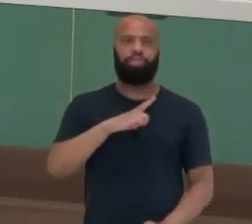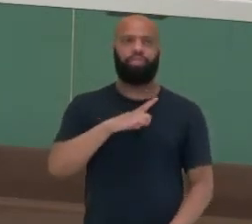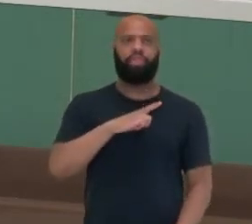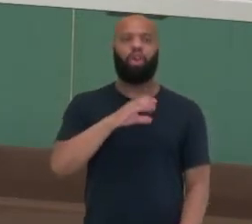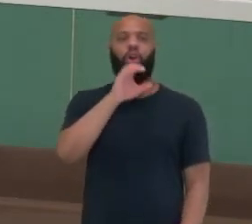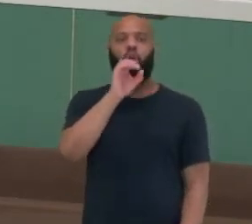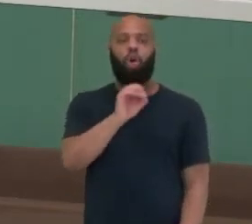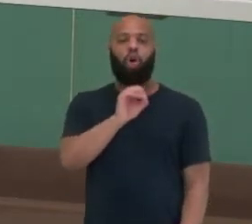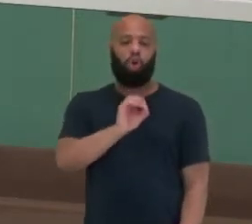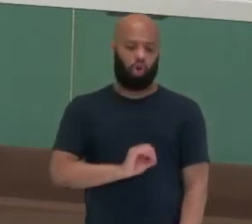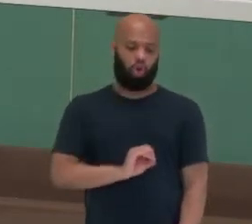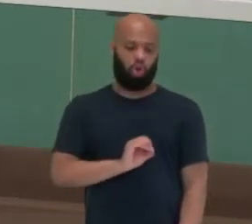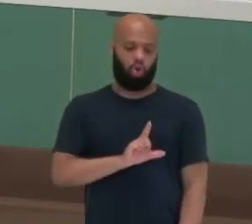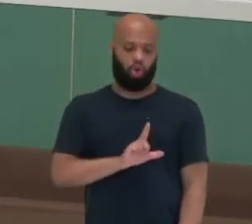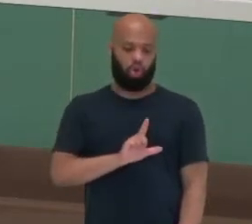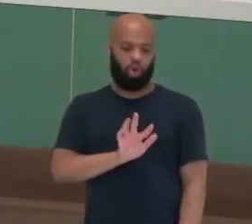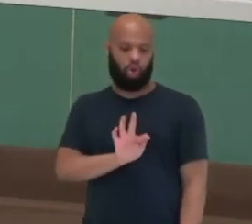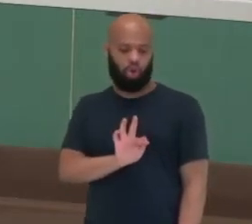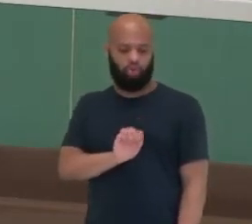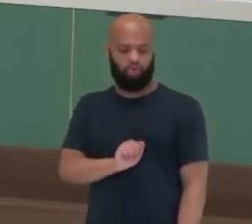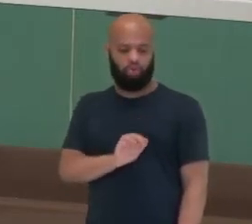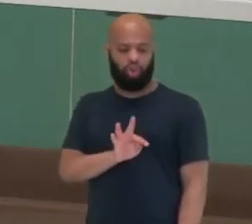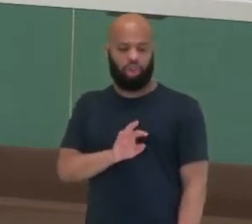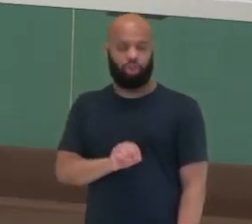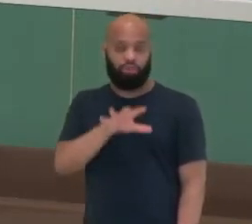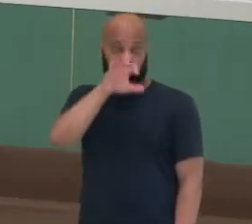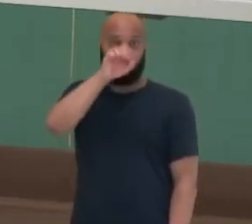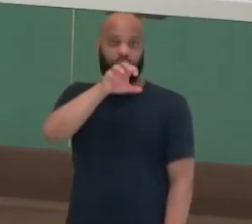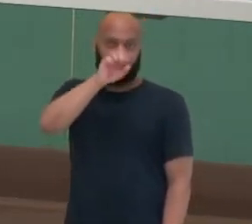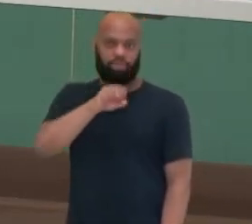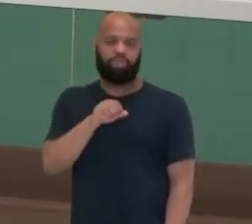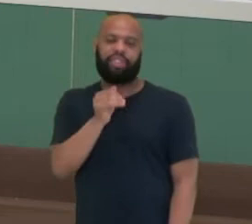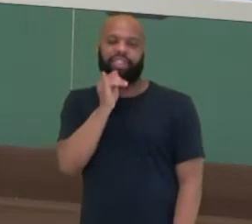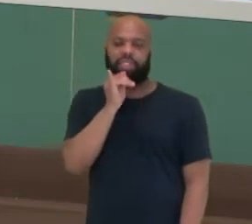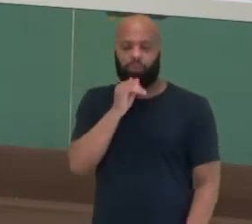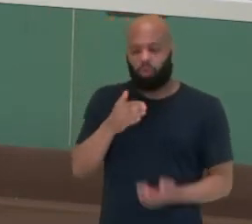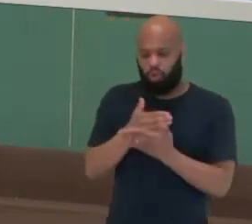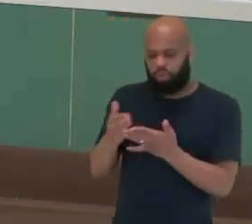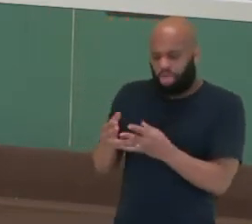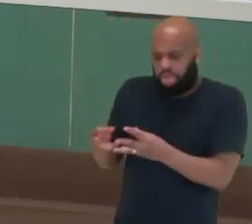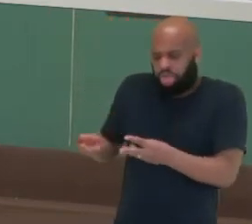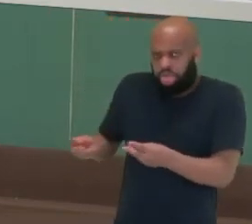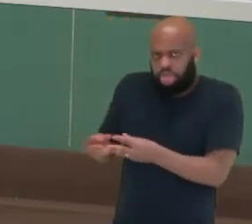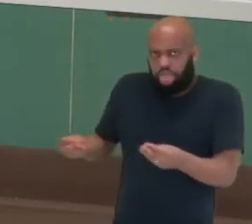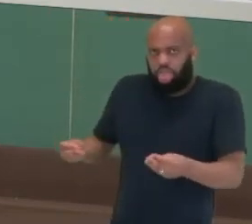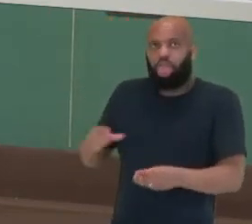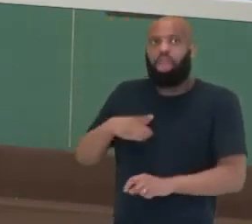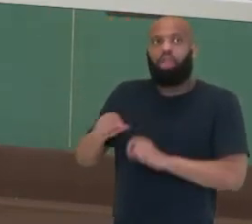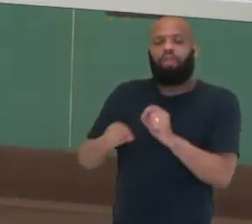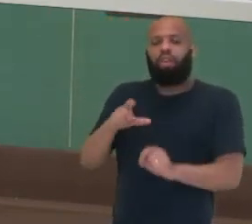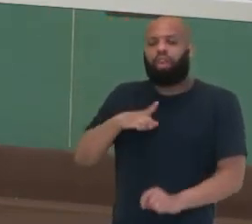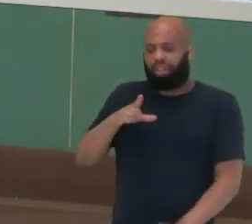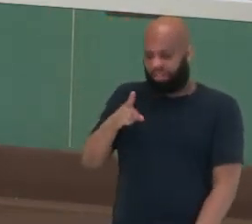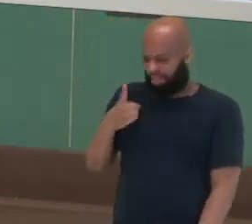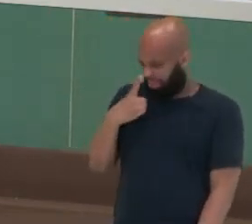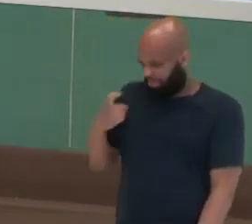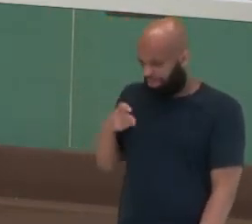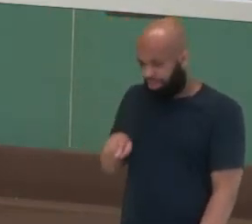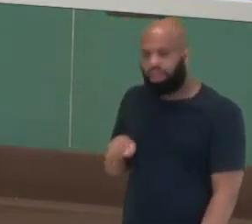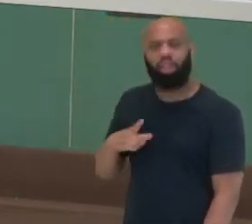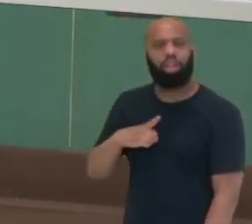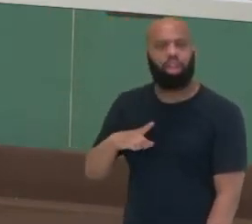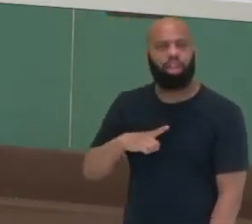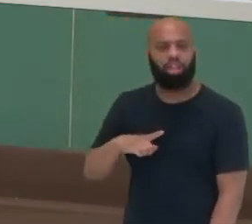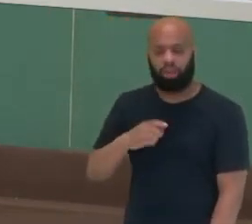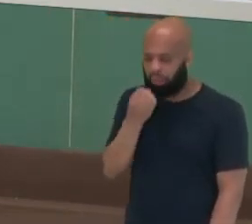alimento está entrando em decomposição, por exemplo, apodrecendo, ele emite, né? Ele libera um cheiro que não é muito